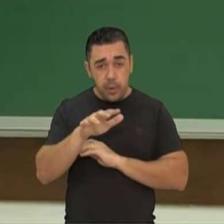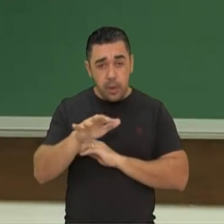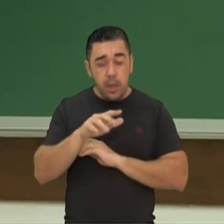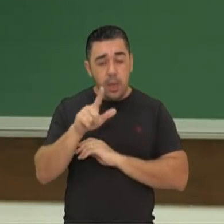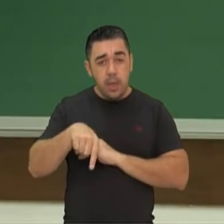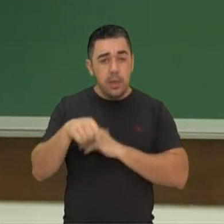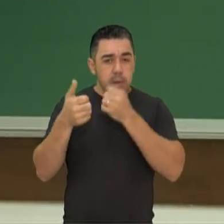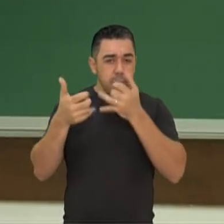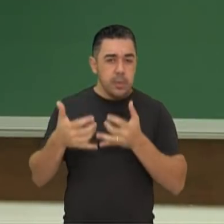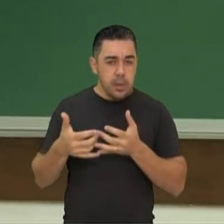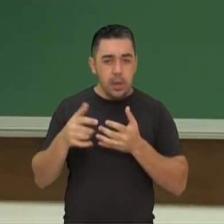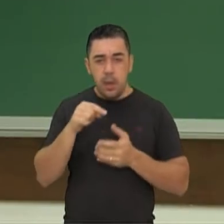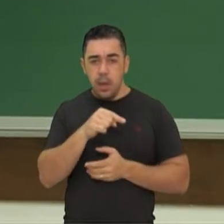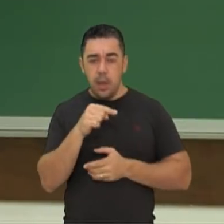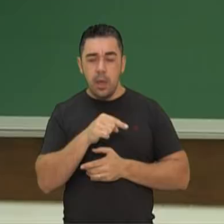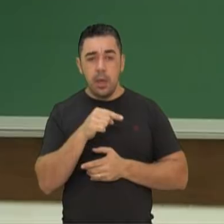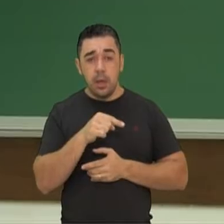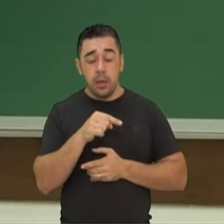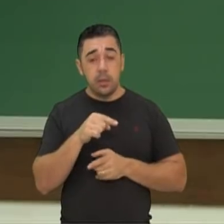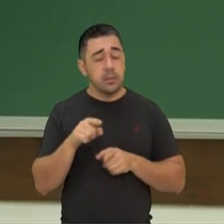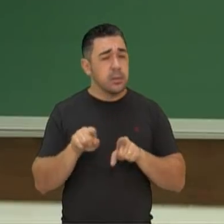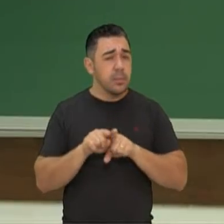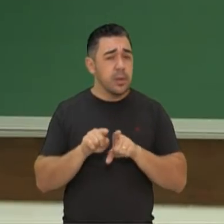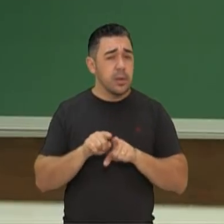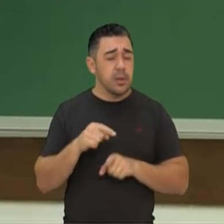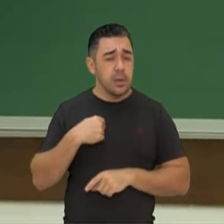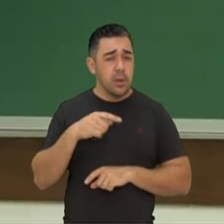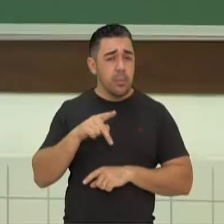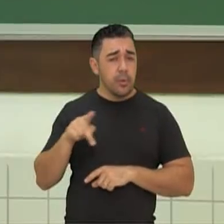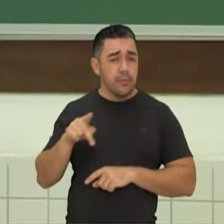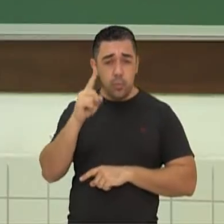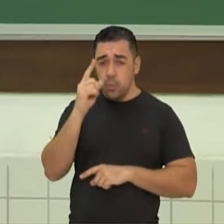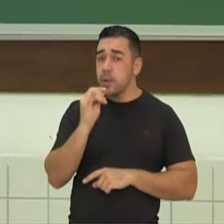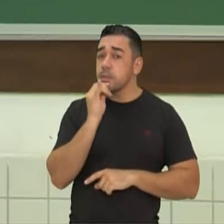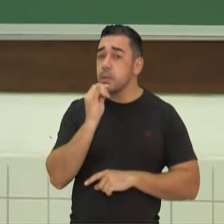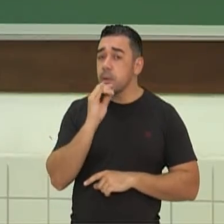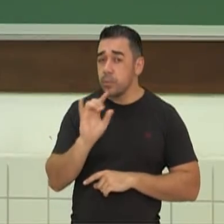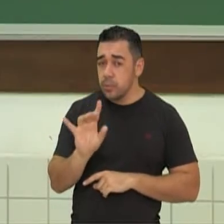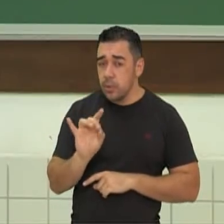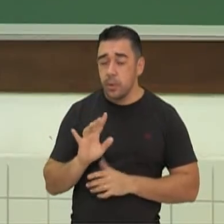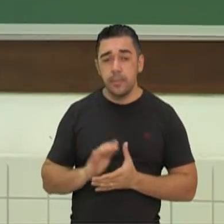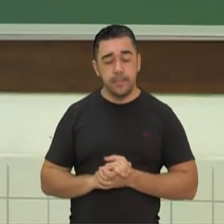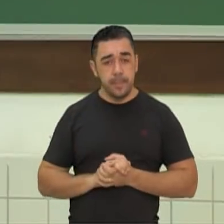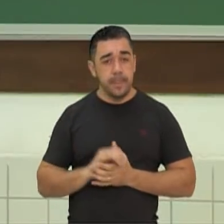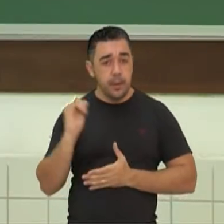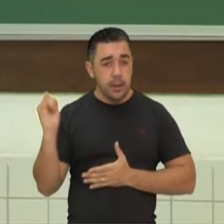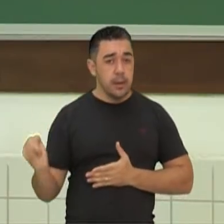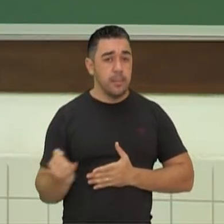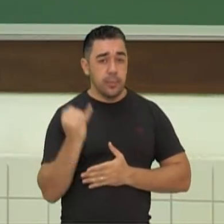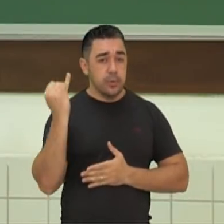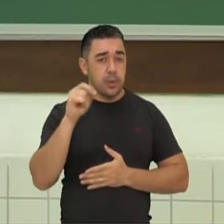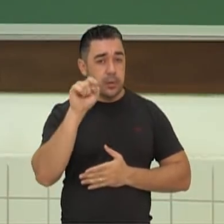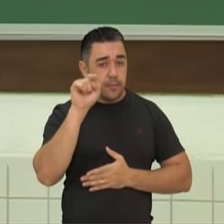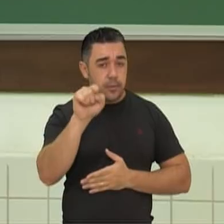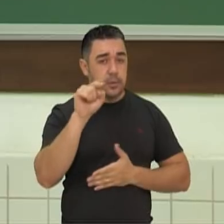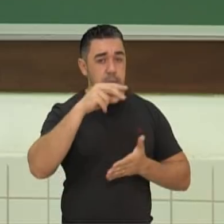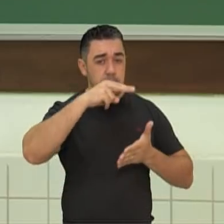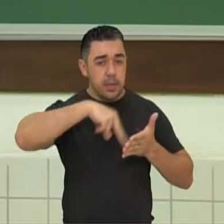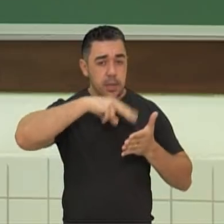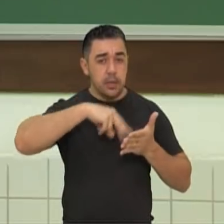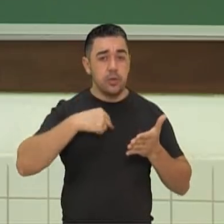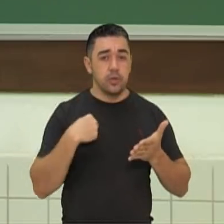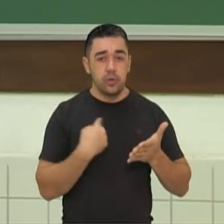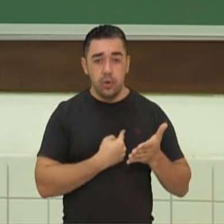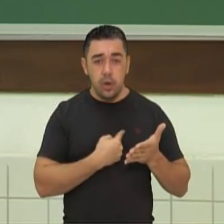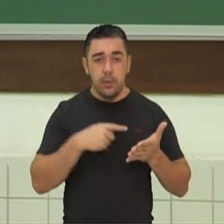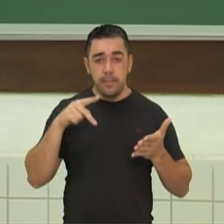explicando sobre aquele determinado jogo. Gente, o professor pegou só um exemplo, tá? O importante é ler, porque nós,